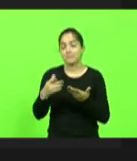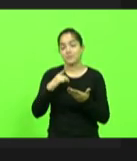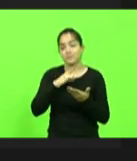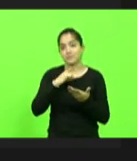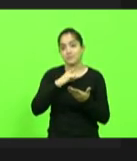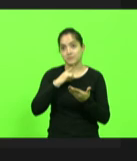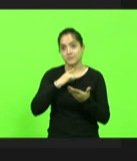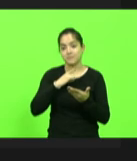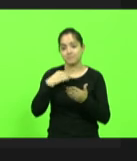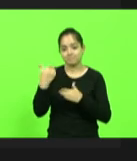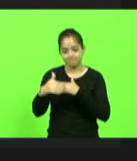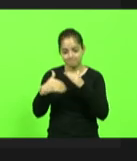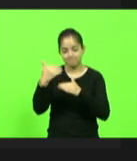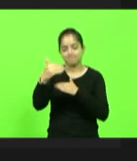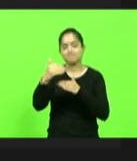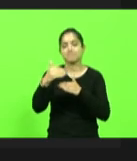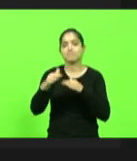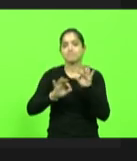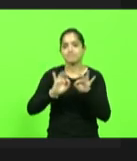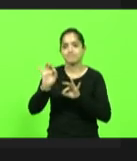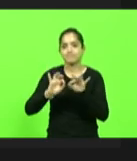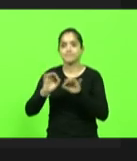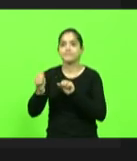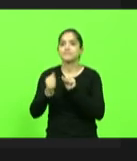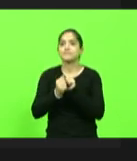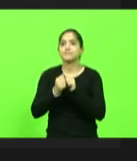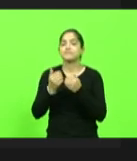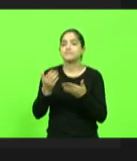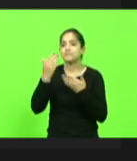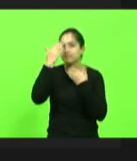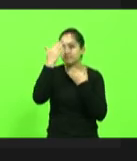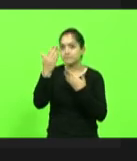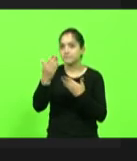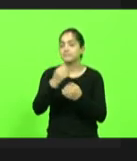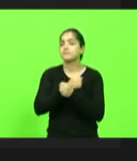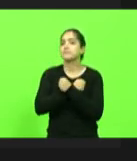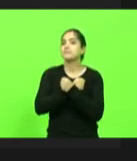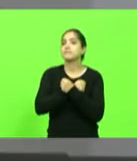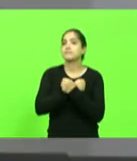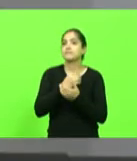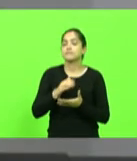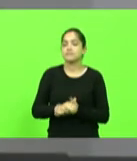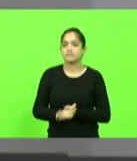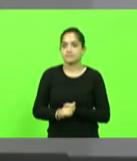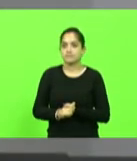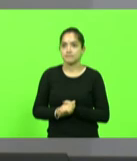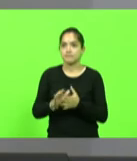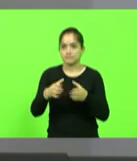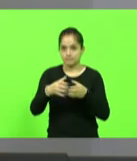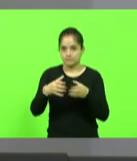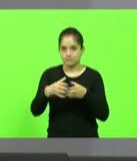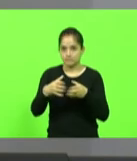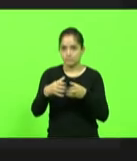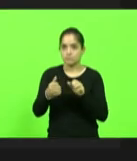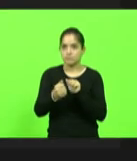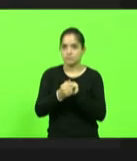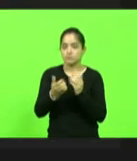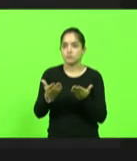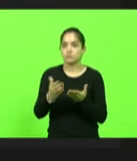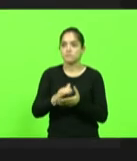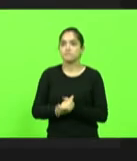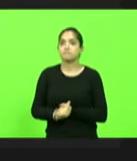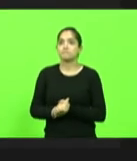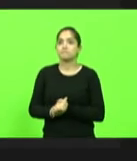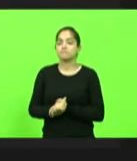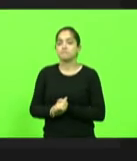mais avanços a construir juntos, tá bom? Um grande abraço, obrigada. Obrigada à equipe também que esteve conosco aqui. Tudo de